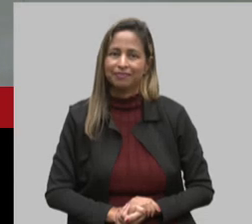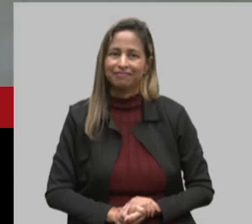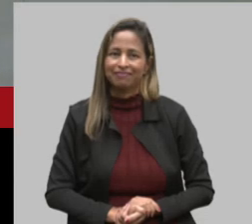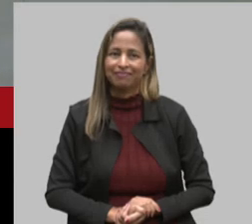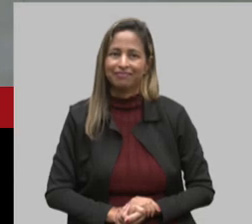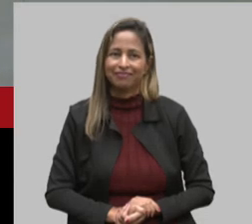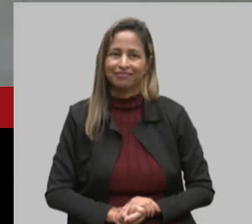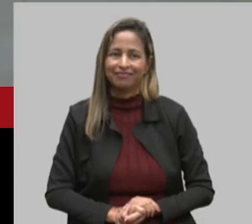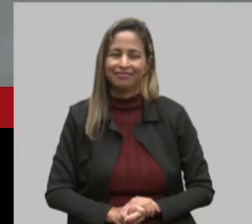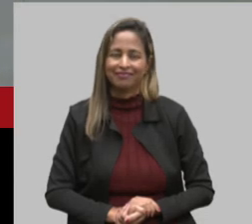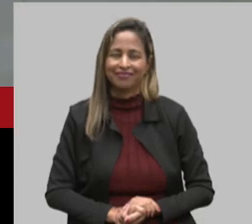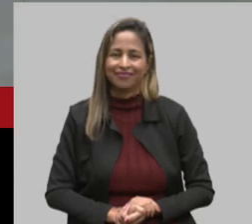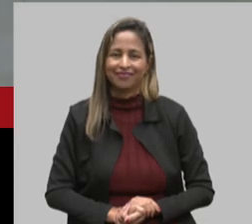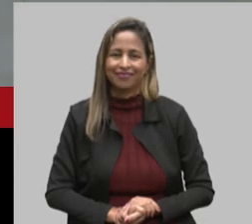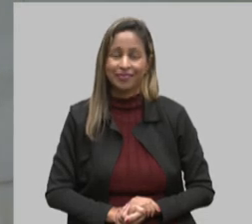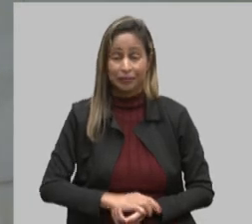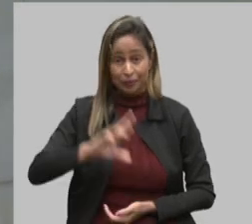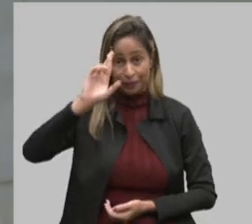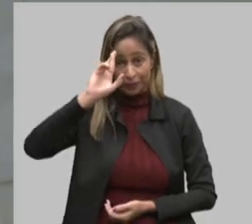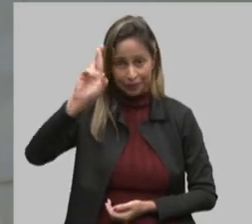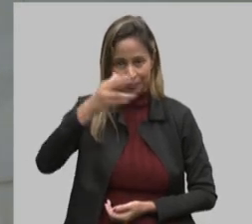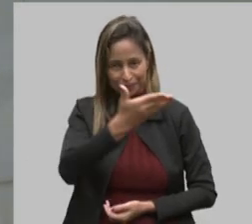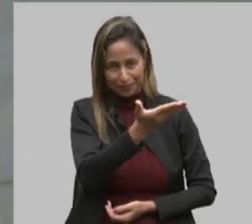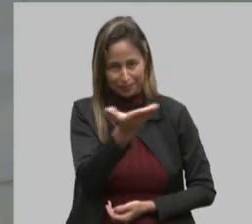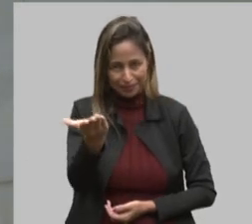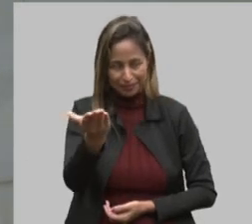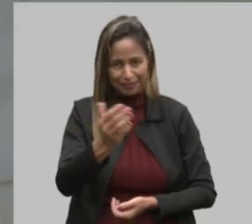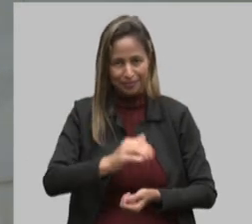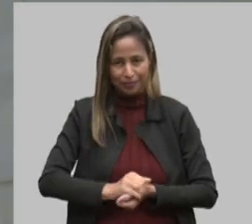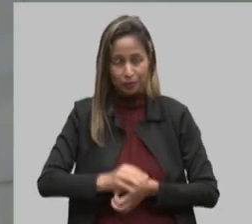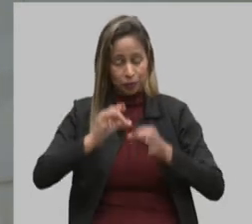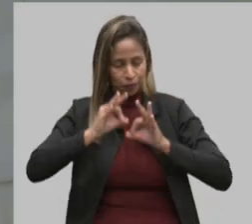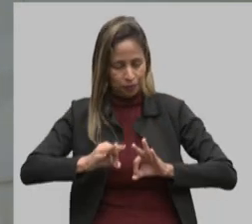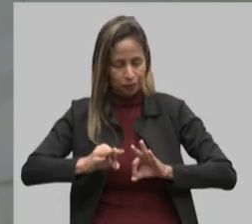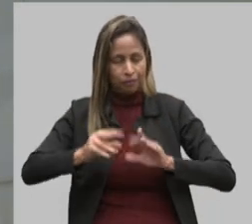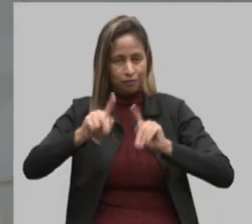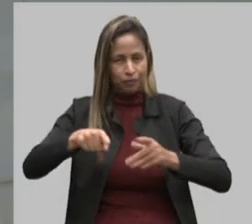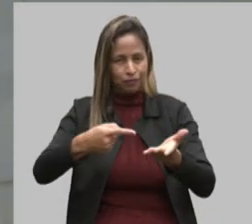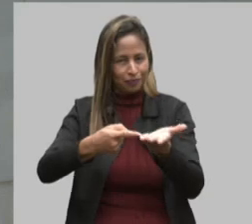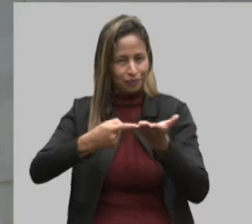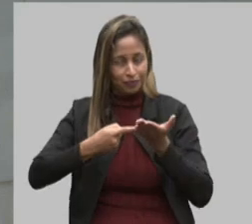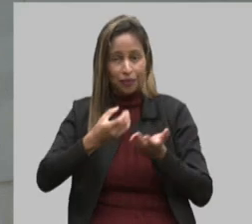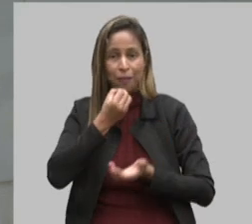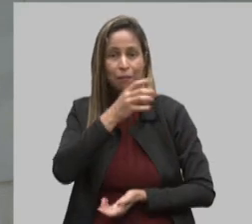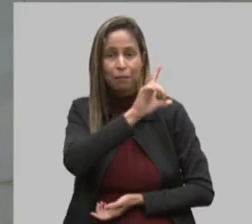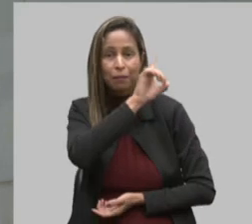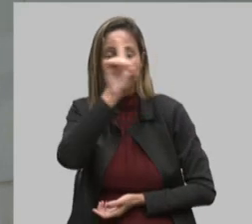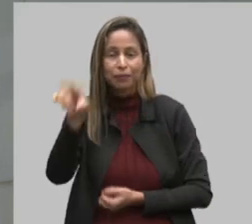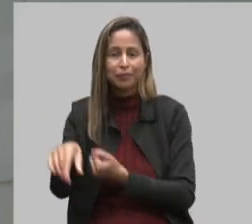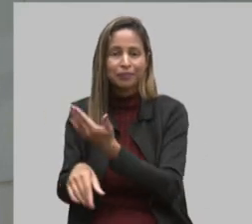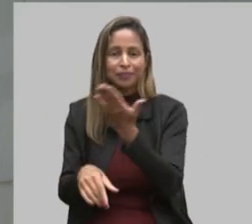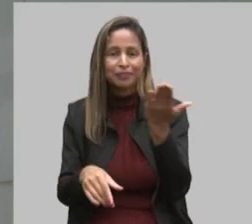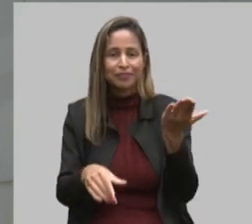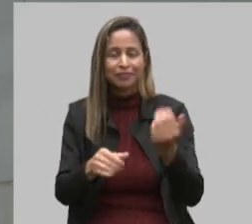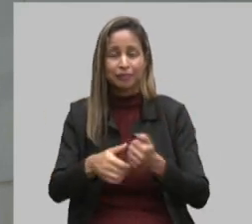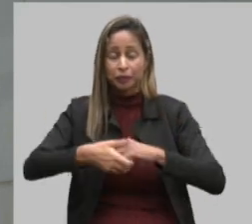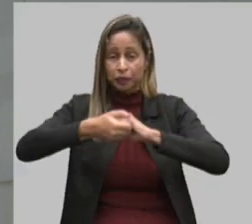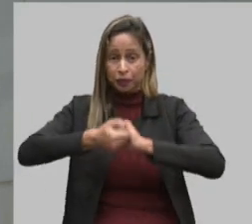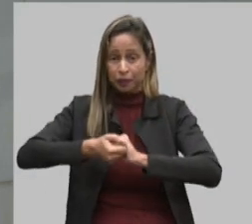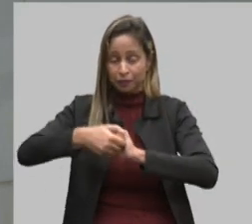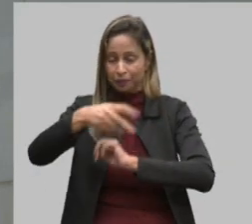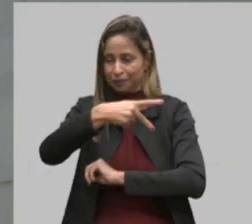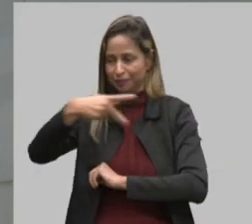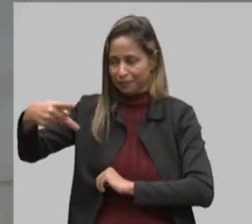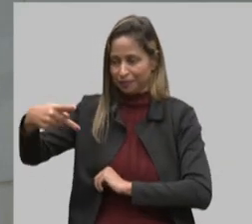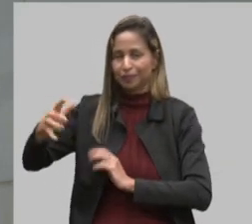dia senhores e senhoras díssima bom dia a todos e a todas cumprimento a Presidenta da